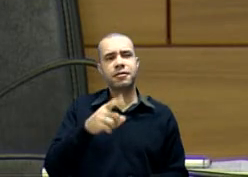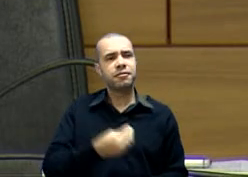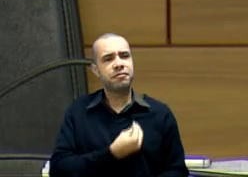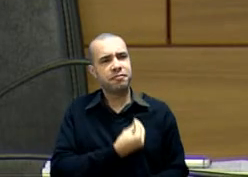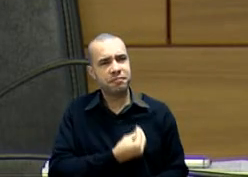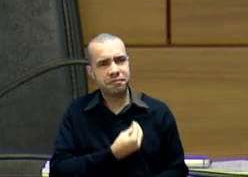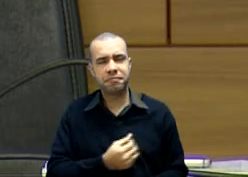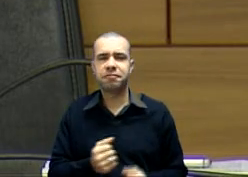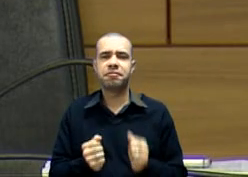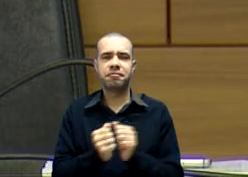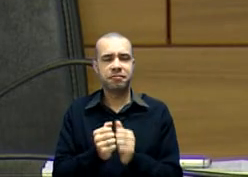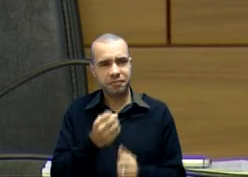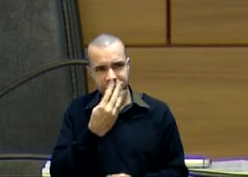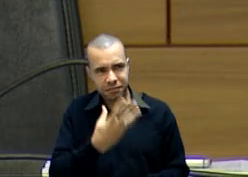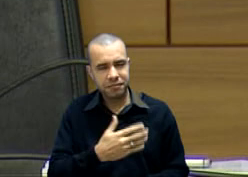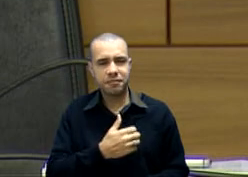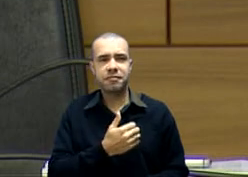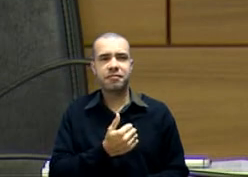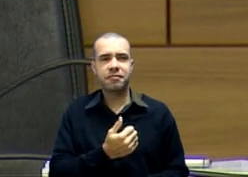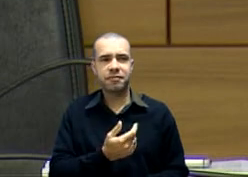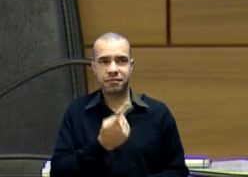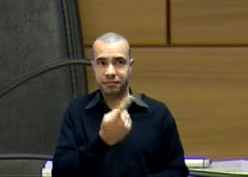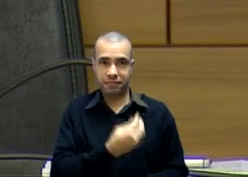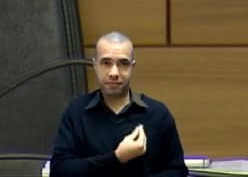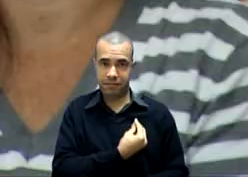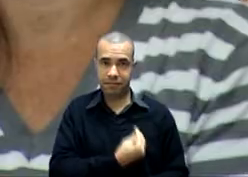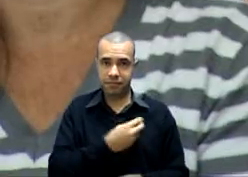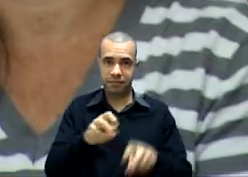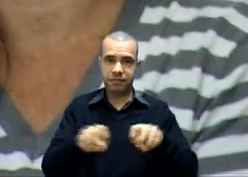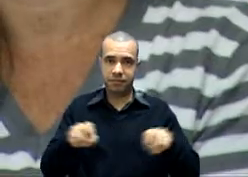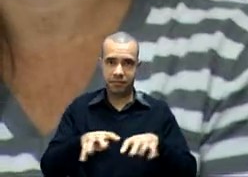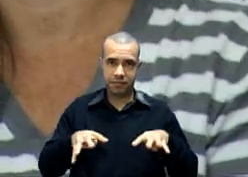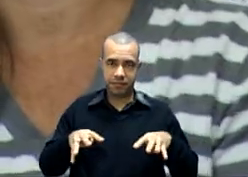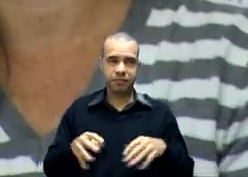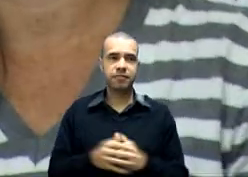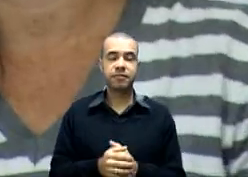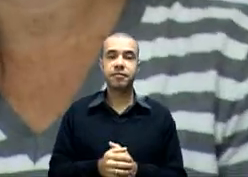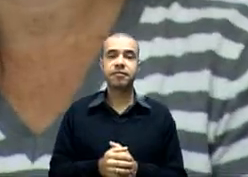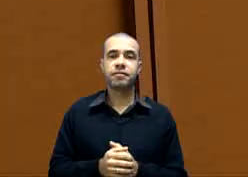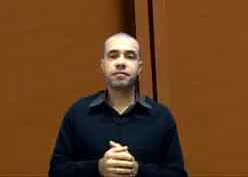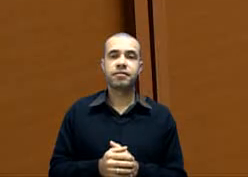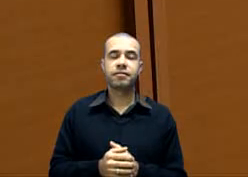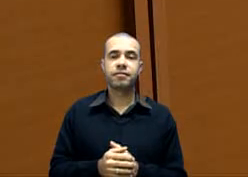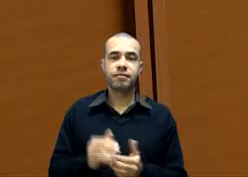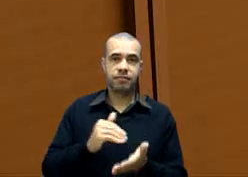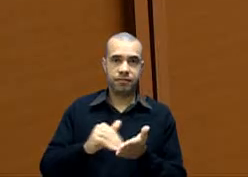bem-vindo aqui ao plenário da Câmara Municipal e todos estão presentes. Senhor secretário, expediente externo.